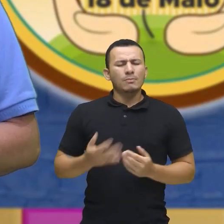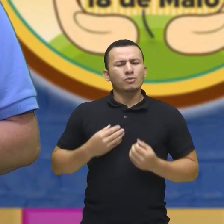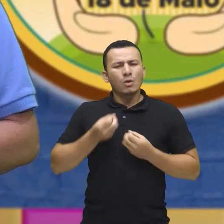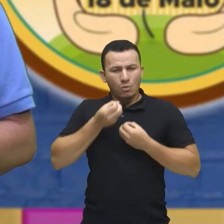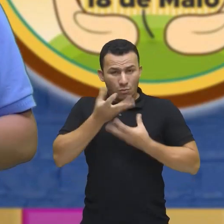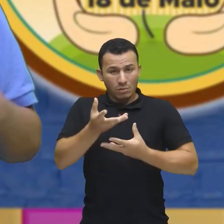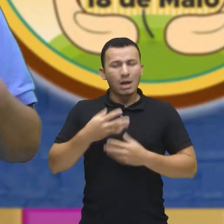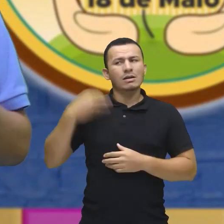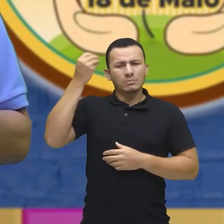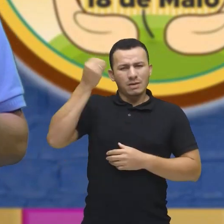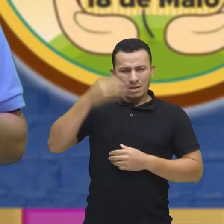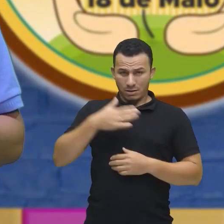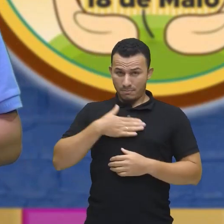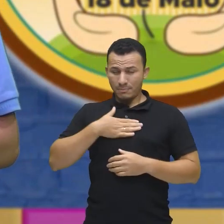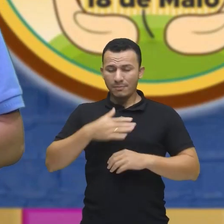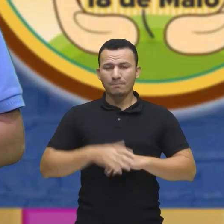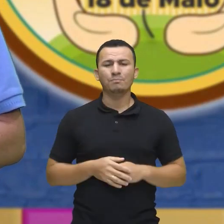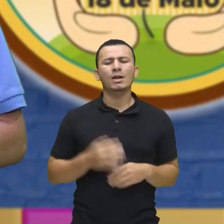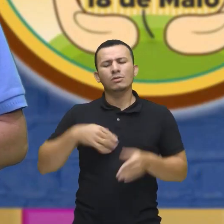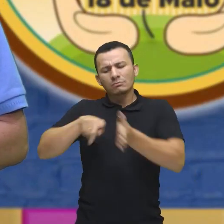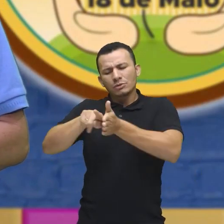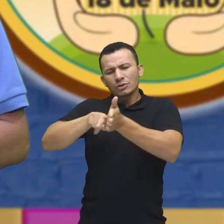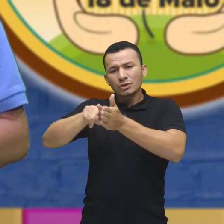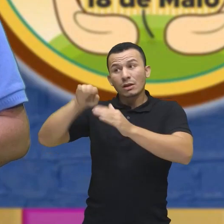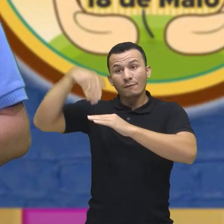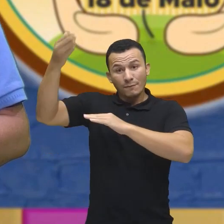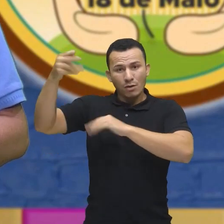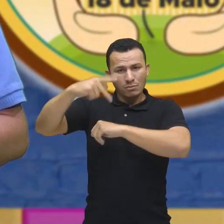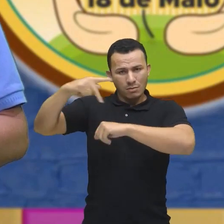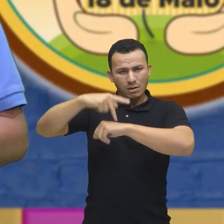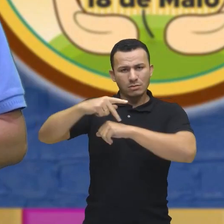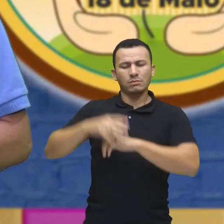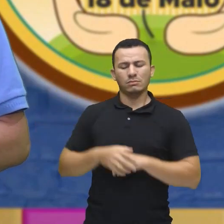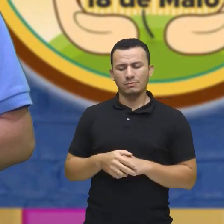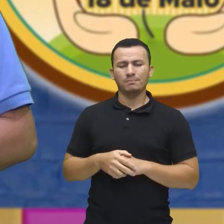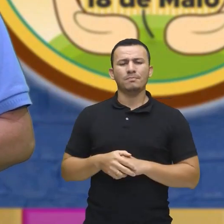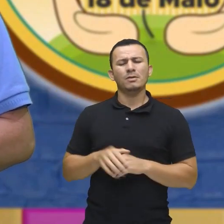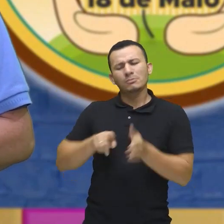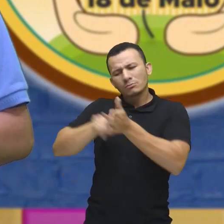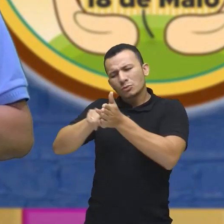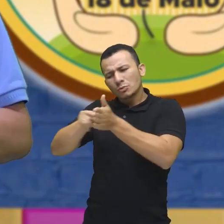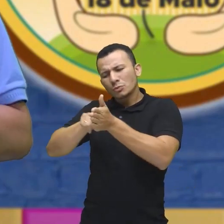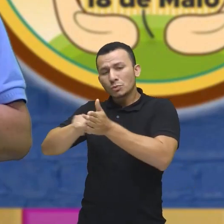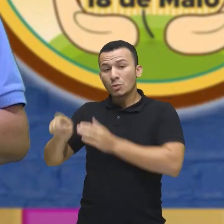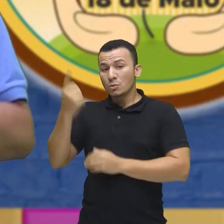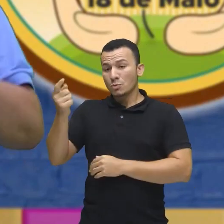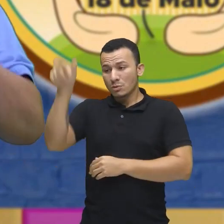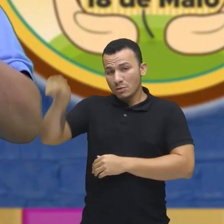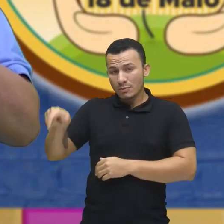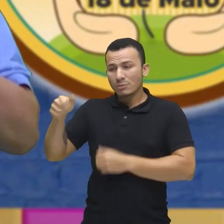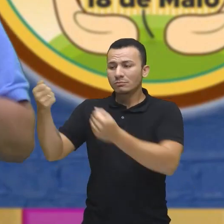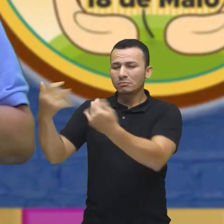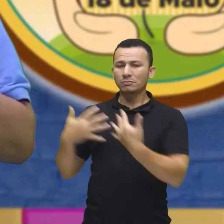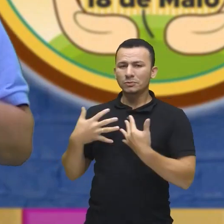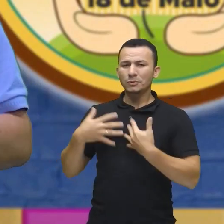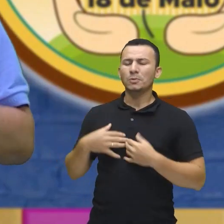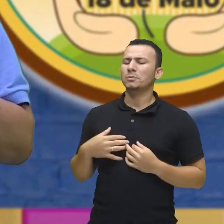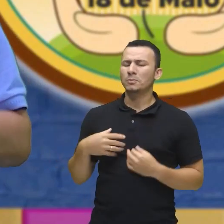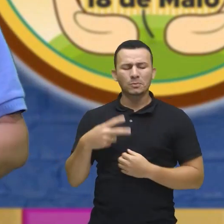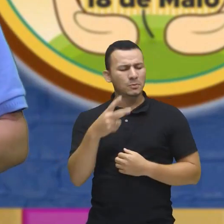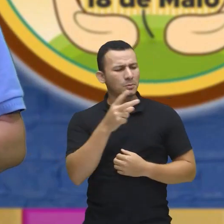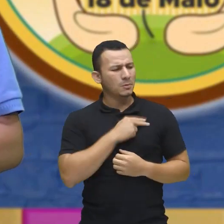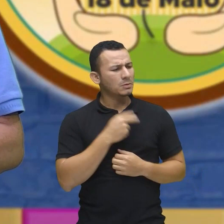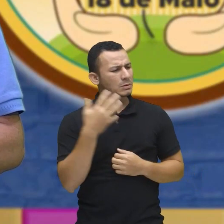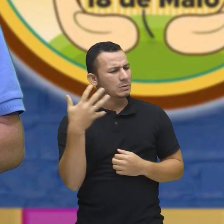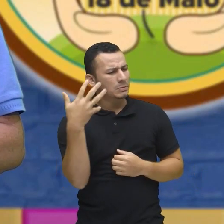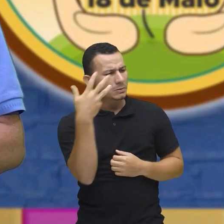rapidinho, e fazendo a pesquisa, alguém falou assim, uma pessoa desse país falou assim, nossa, eu acho lindo o Rio